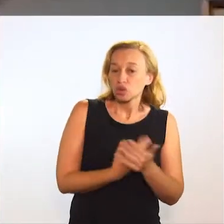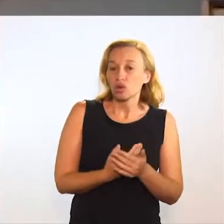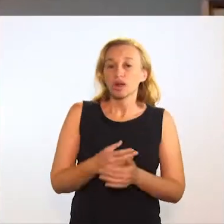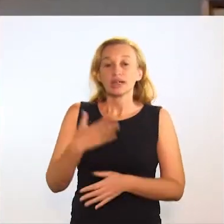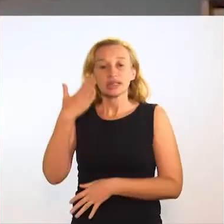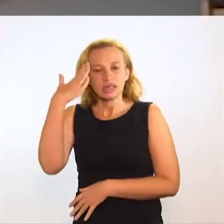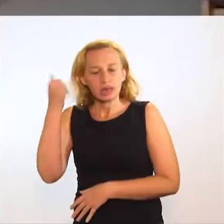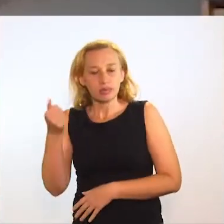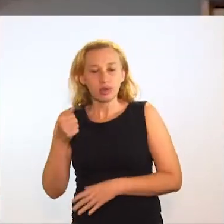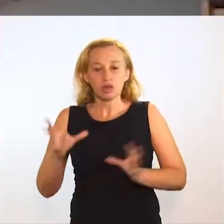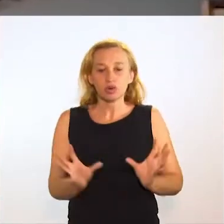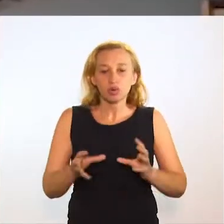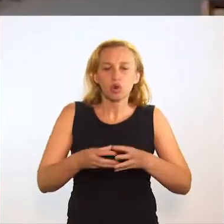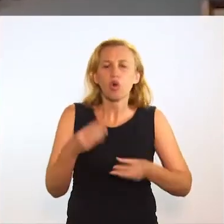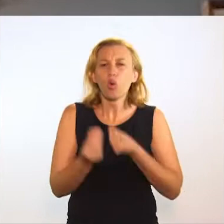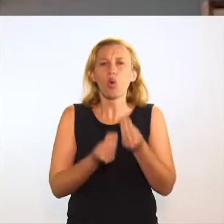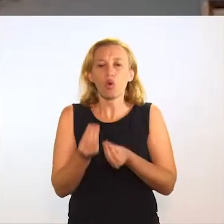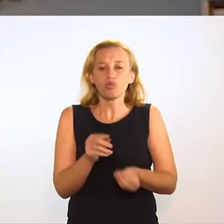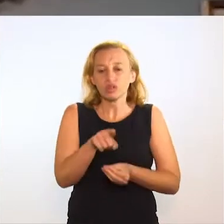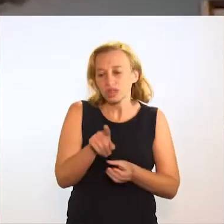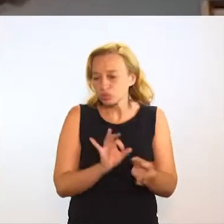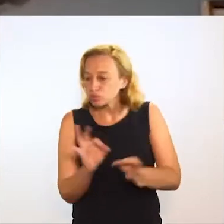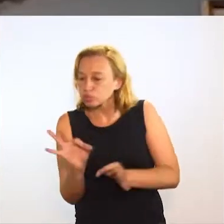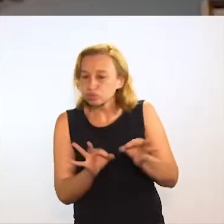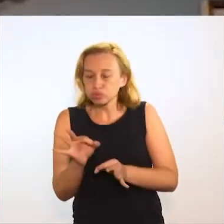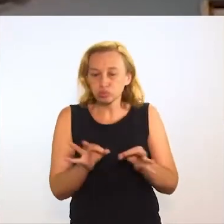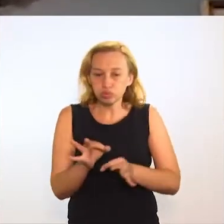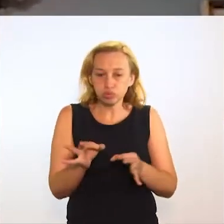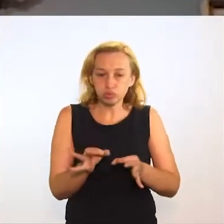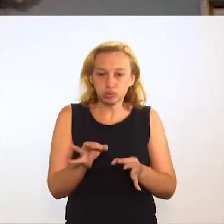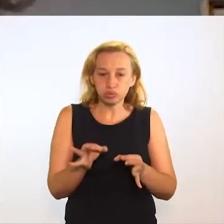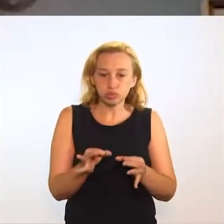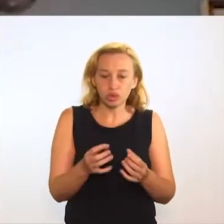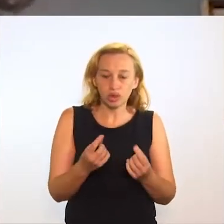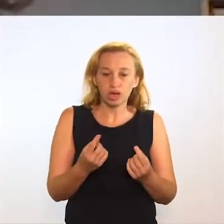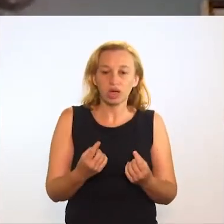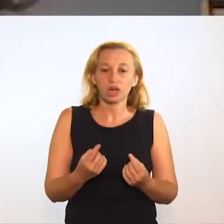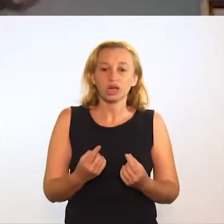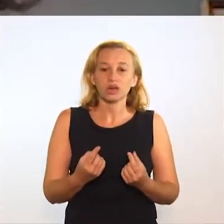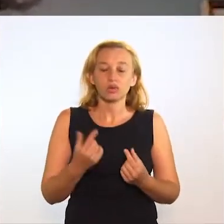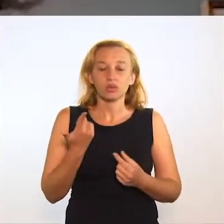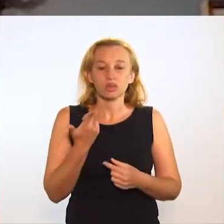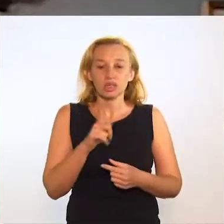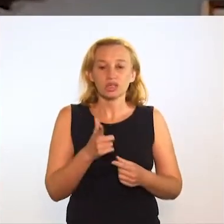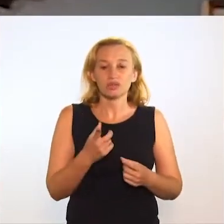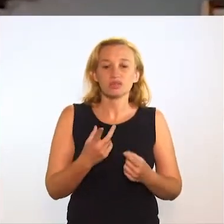Saberes Comunitários, como é que você se organizou aí para enfrentar a pandemia?